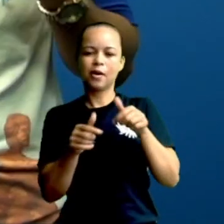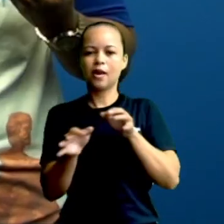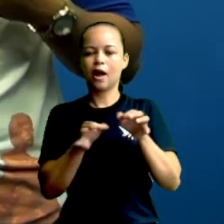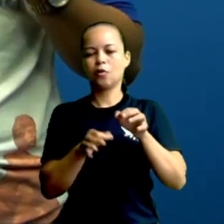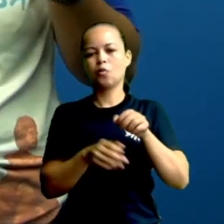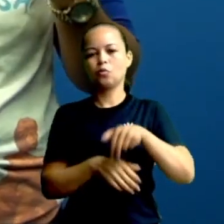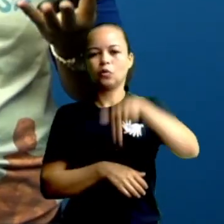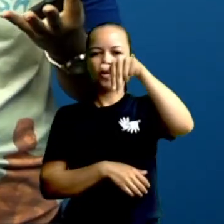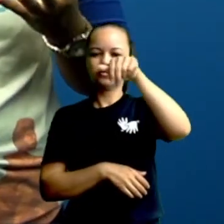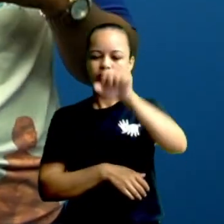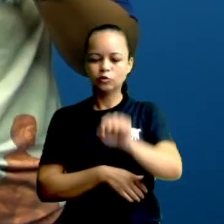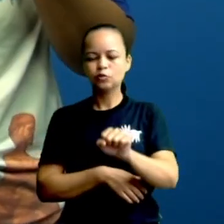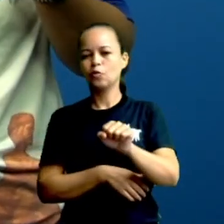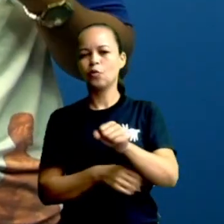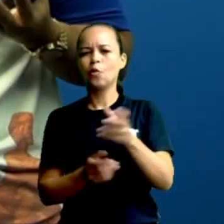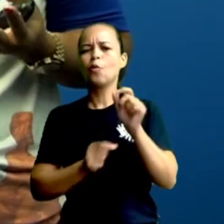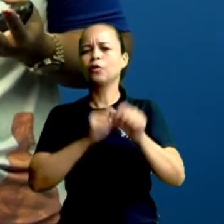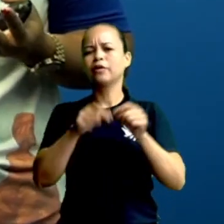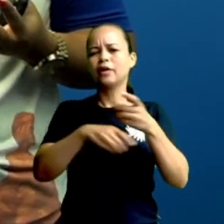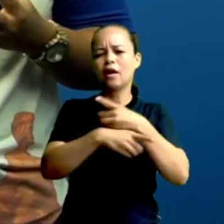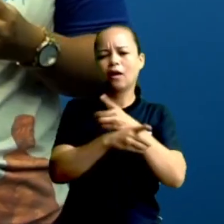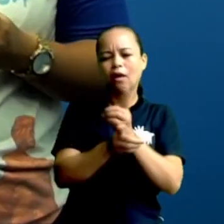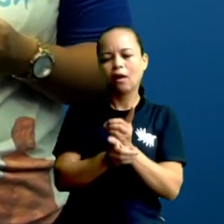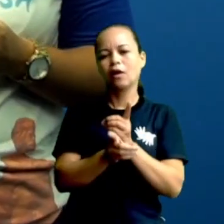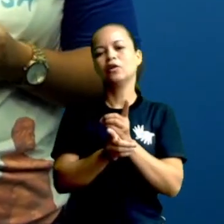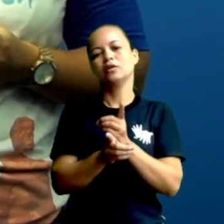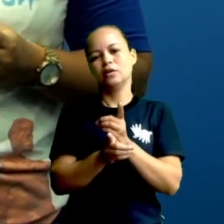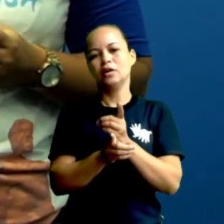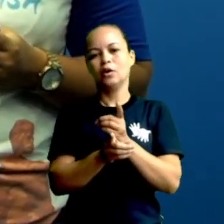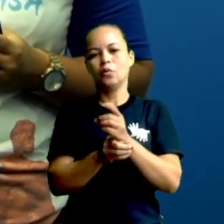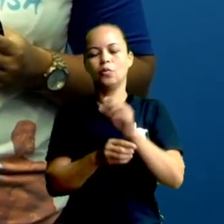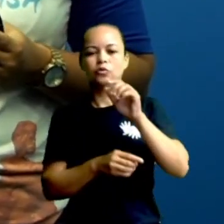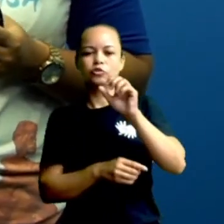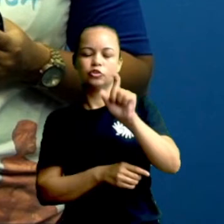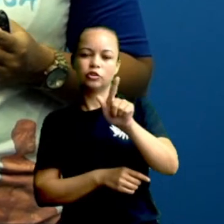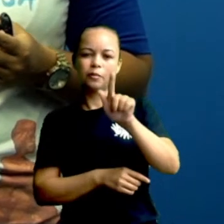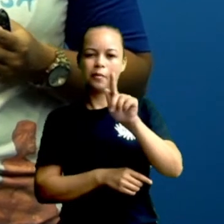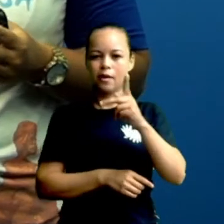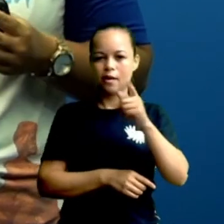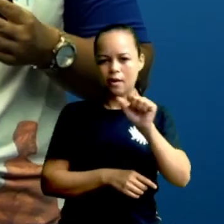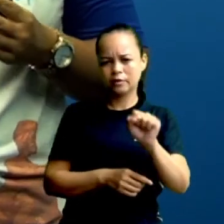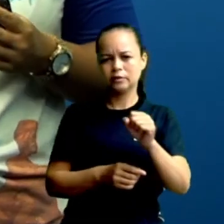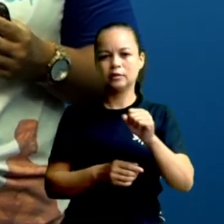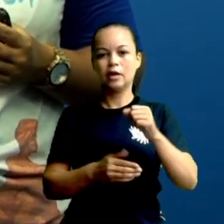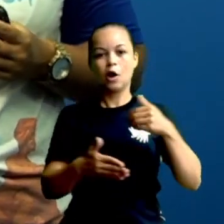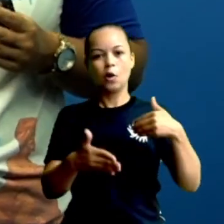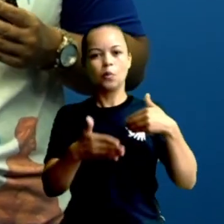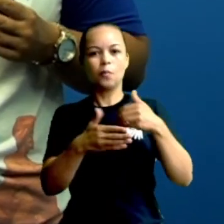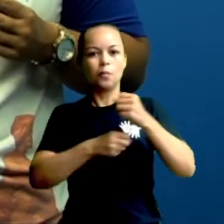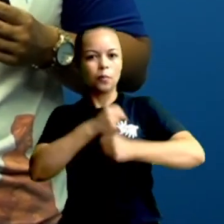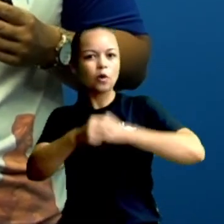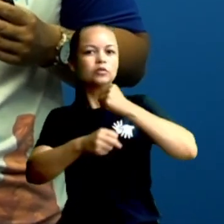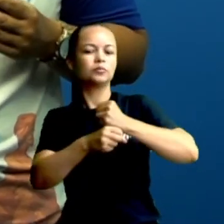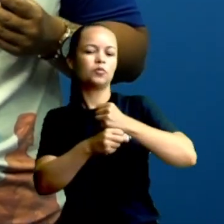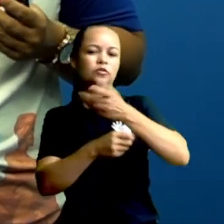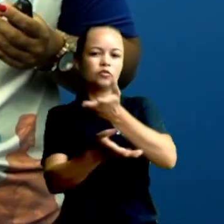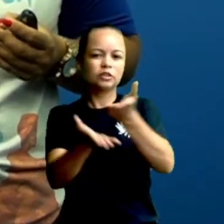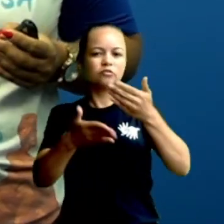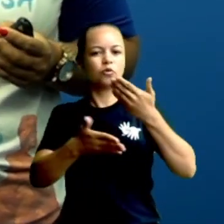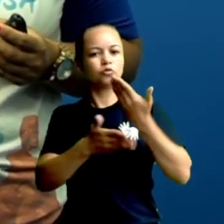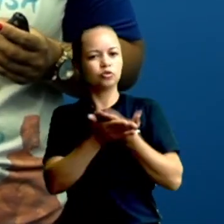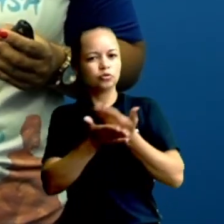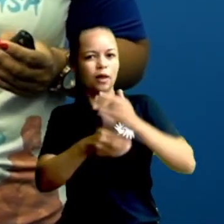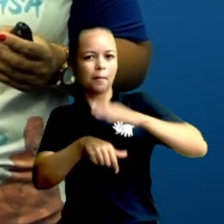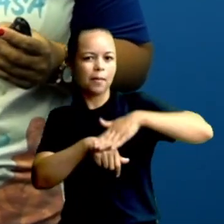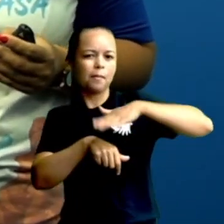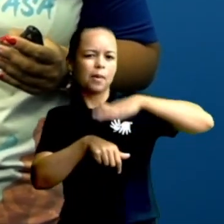norte, com sul, o que é uma bússola, o que é um GPS. Mas quando vocês chegarem no próximo ano, vocês vão estudar mais um pouco, e mais um pouco,